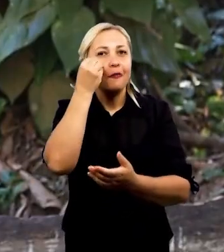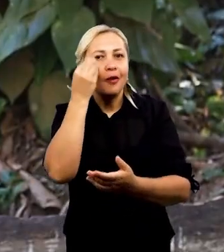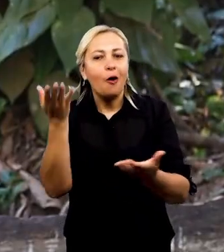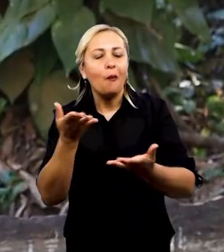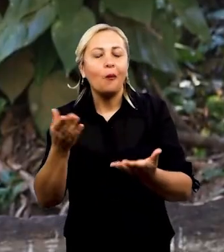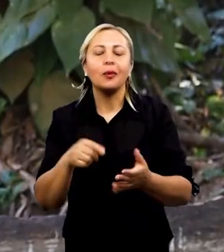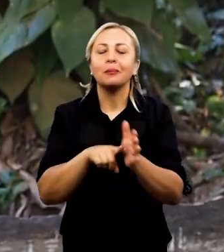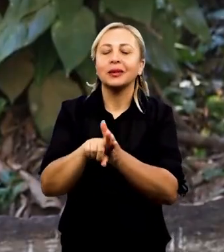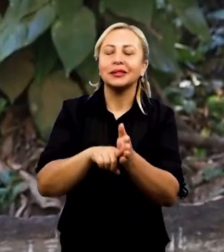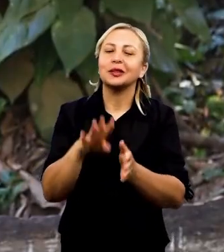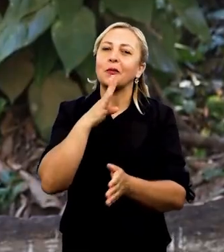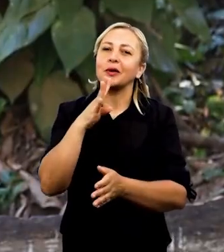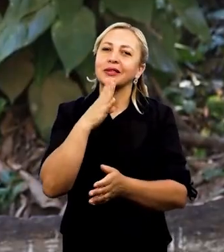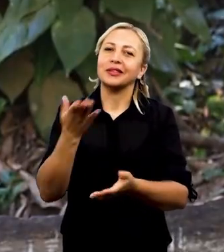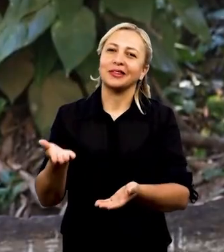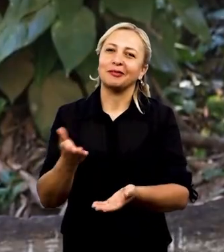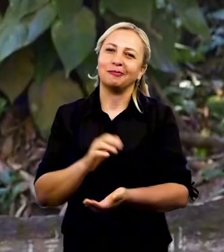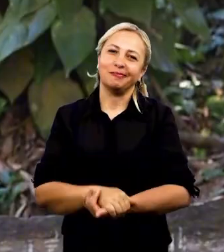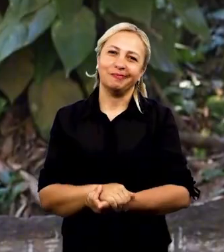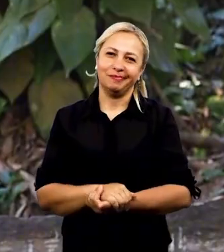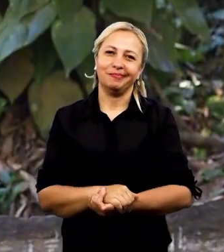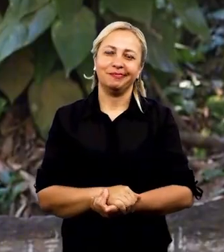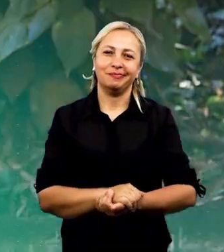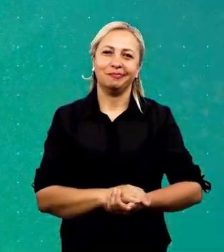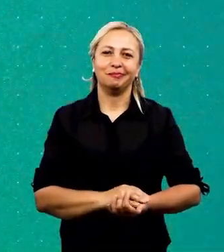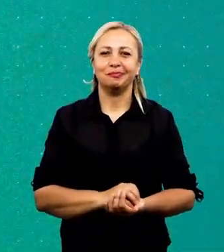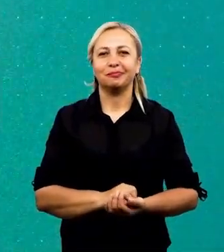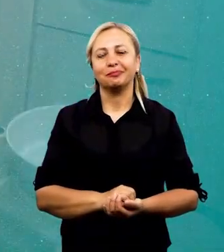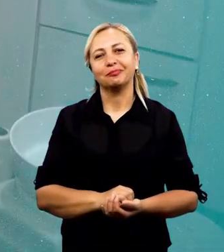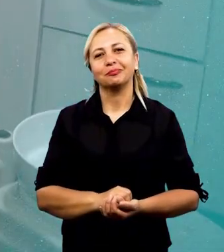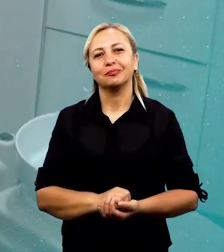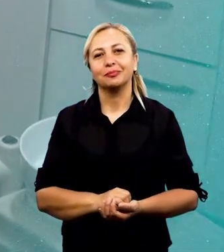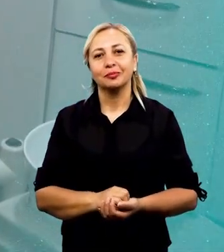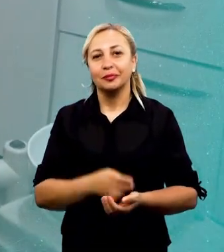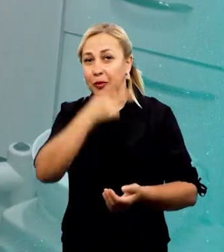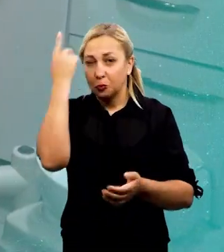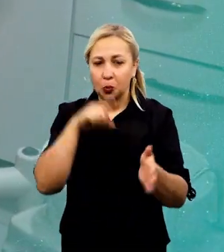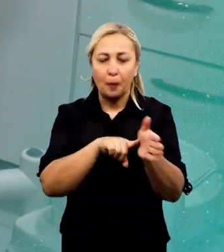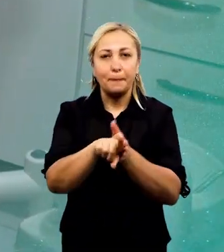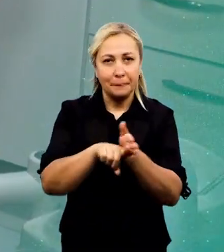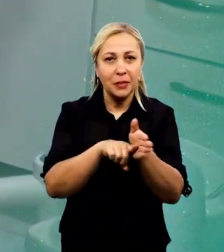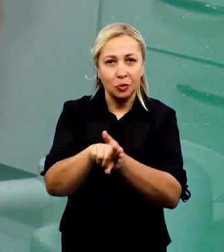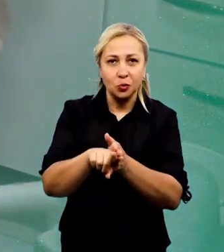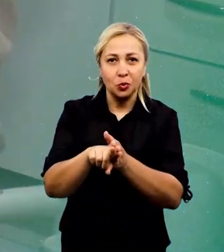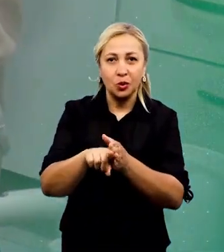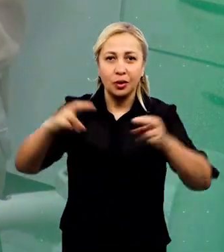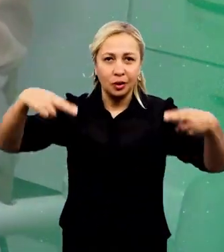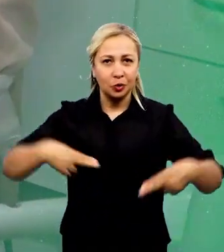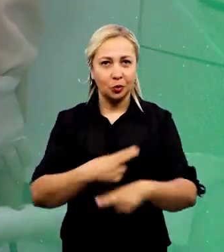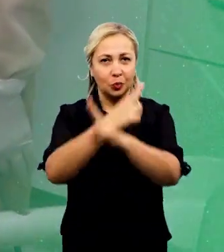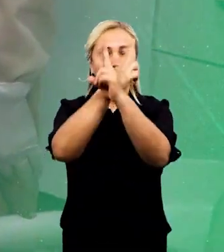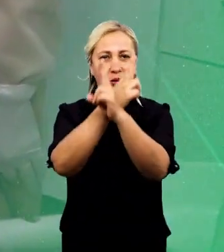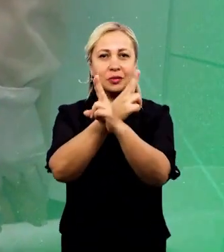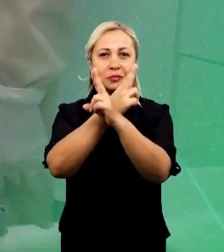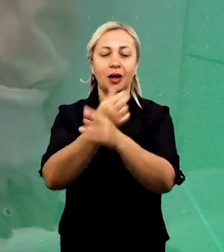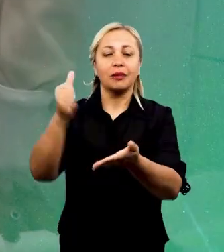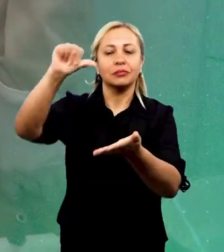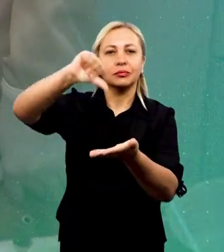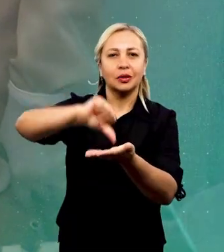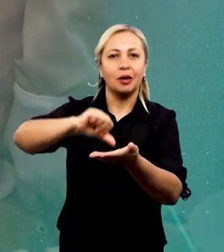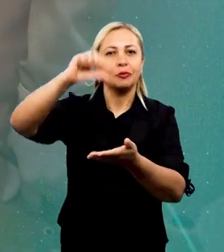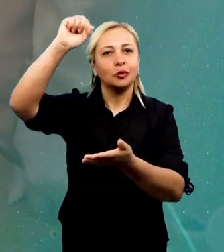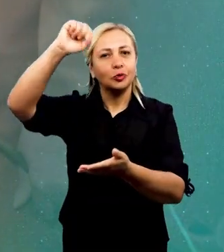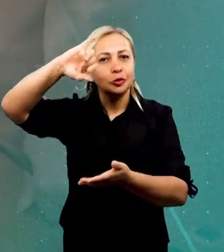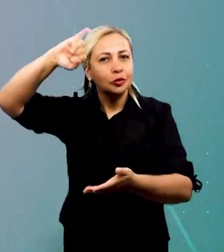ver agora quais pesquisas iremos conhecer no programa de hoje. Pesquisadores da Universidade Estadual do Sudoeste da Bahia, campus